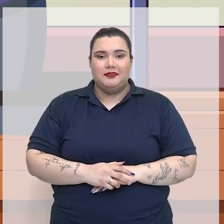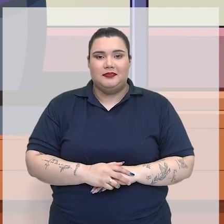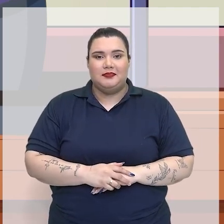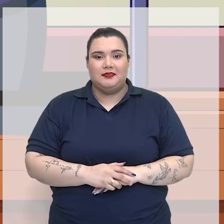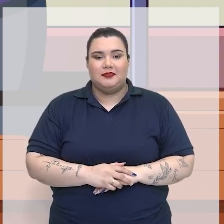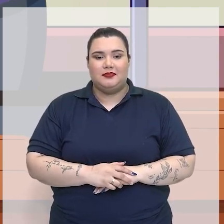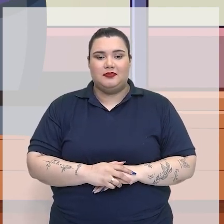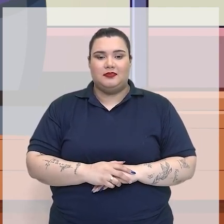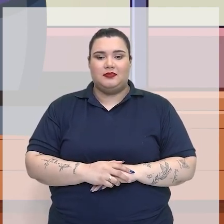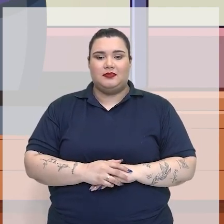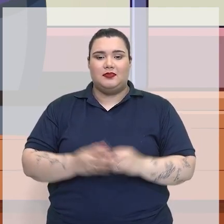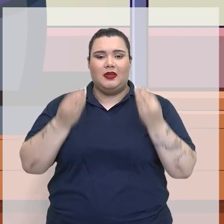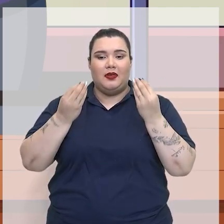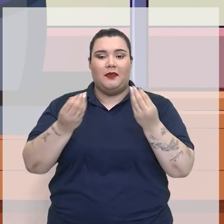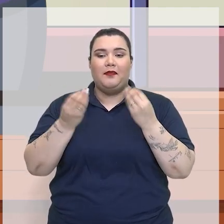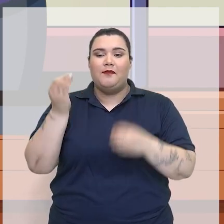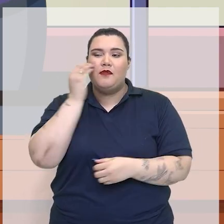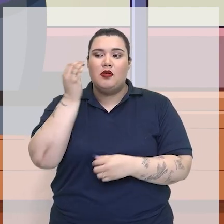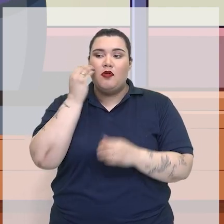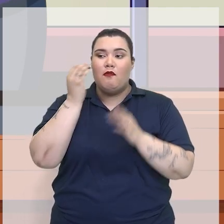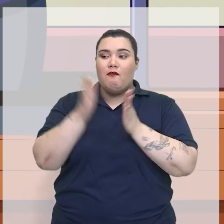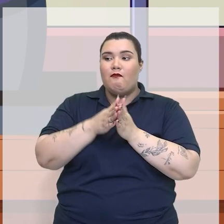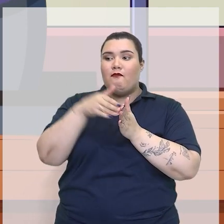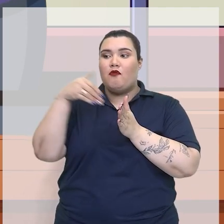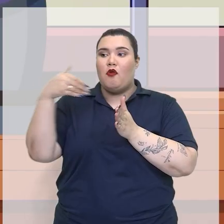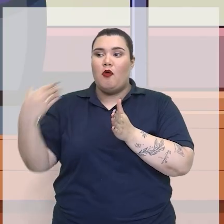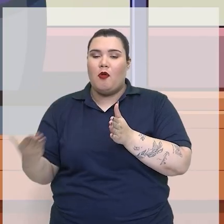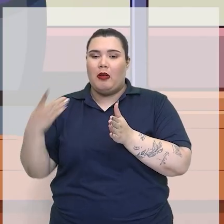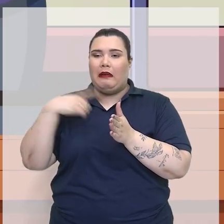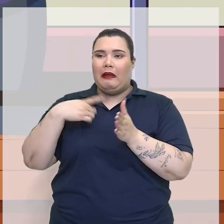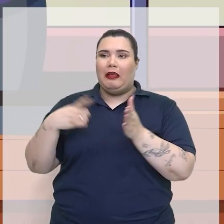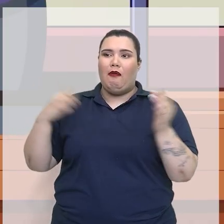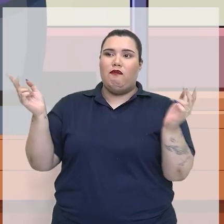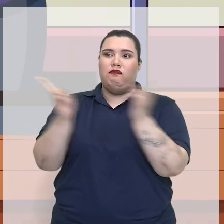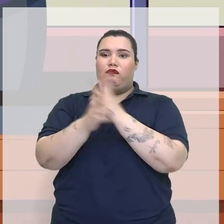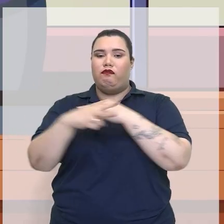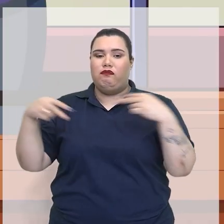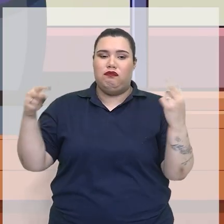Vamos ver se do lado de fora está mais fresco.